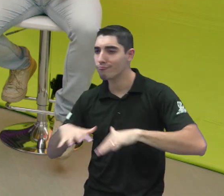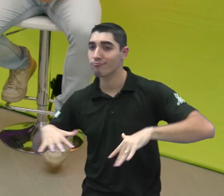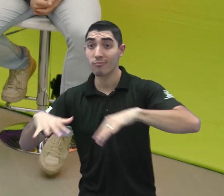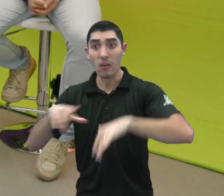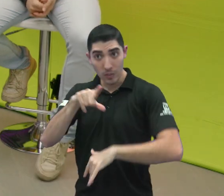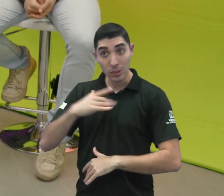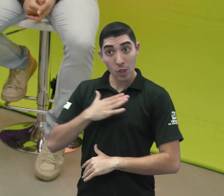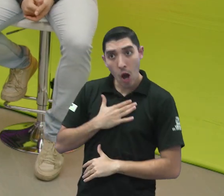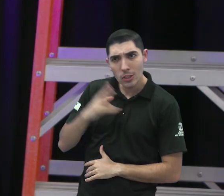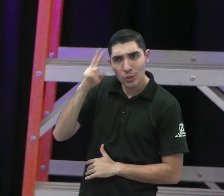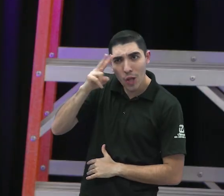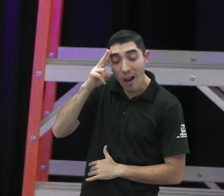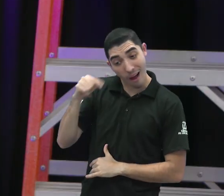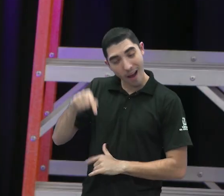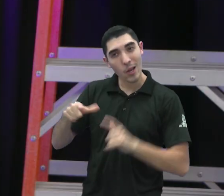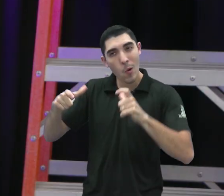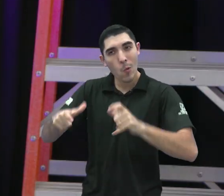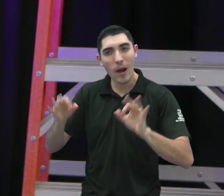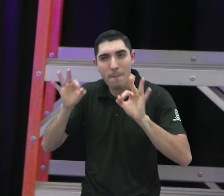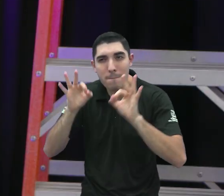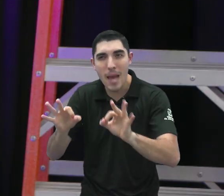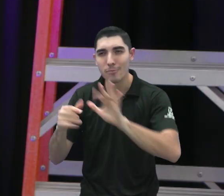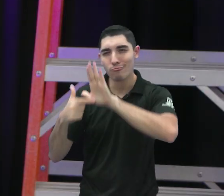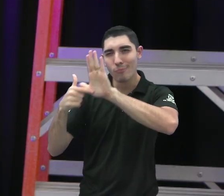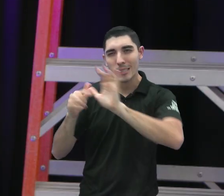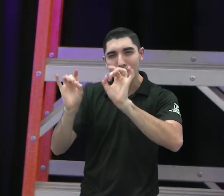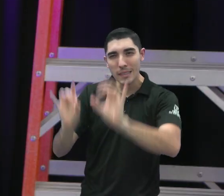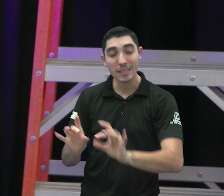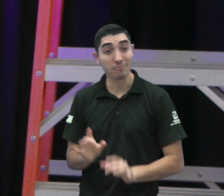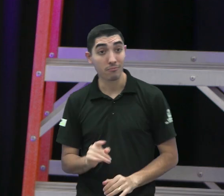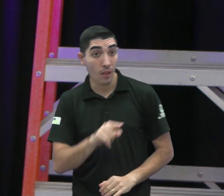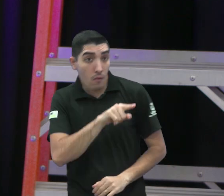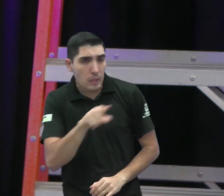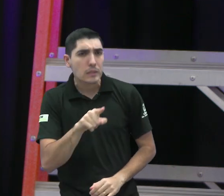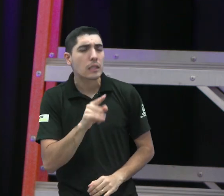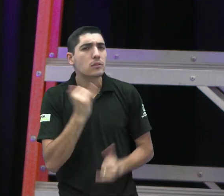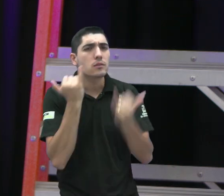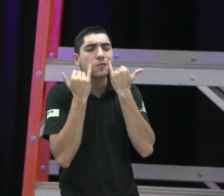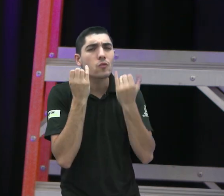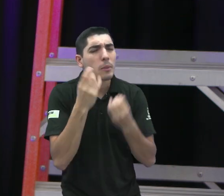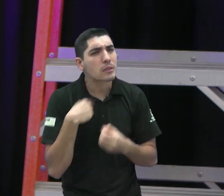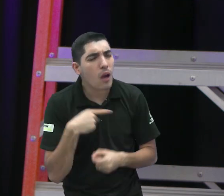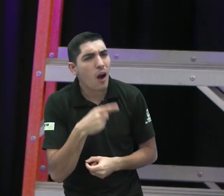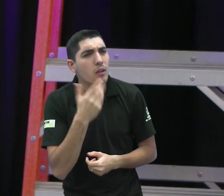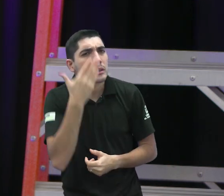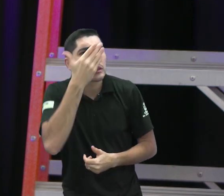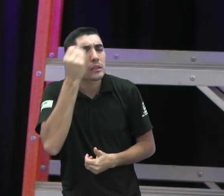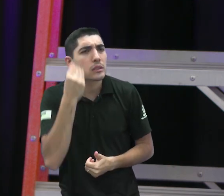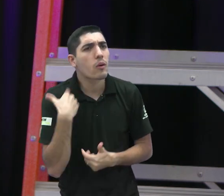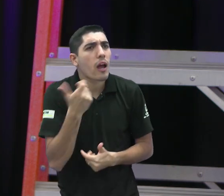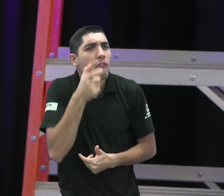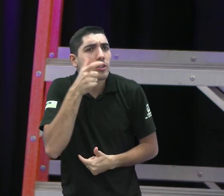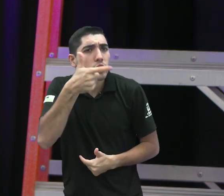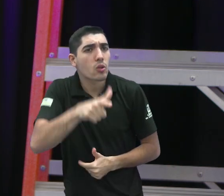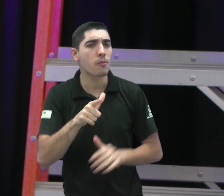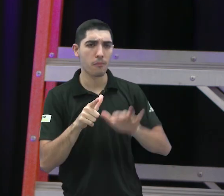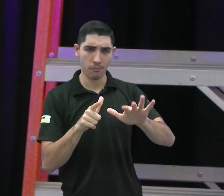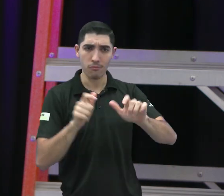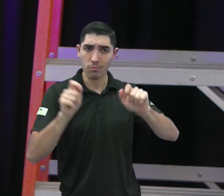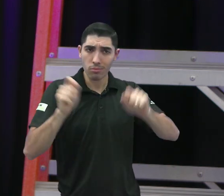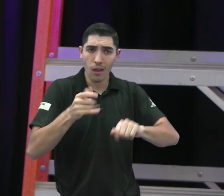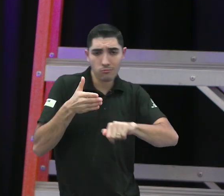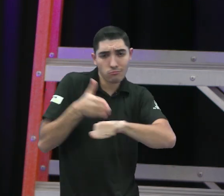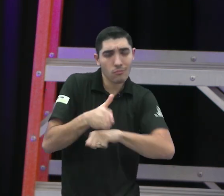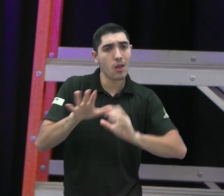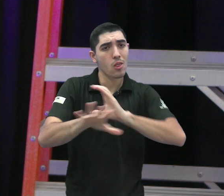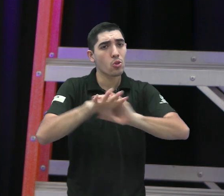está no lugar certo. É isso, ó. Então se você perder alguma informação no decorrer do programa, saiba que pode procurar